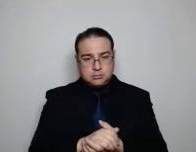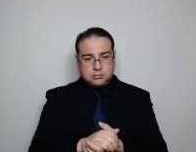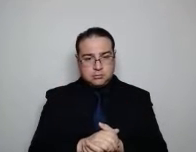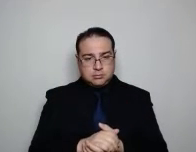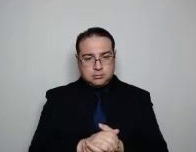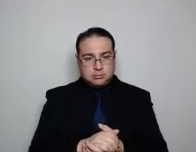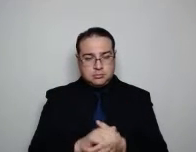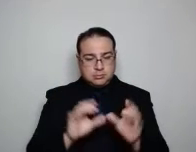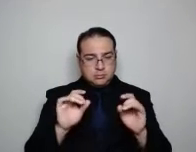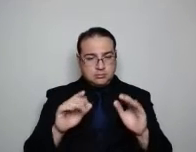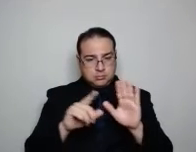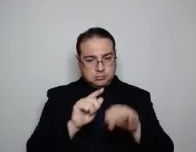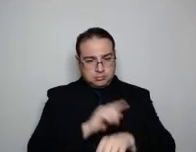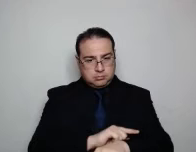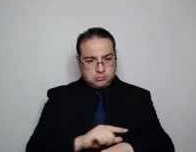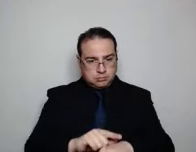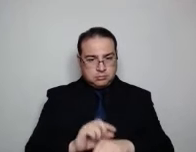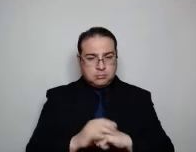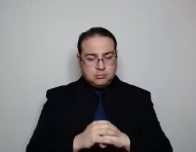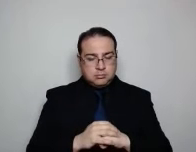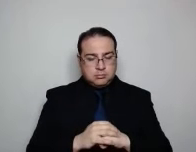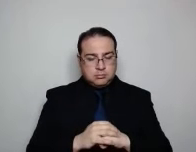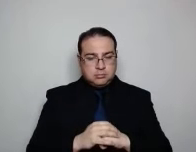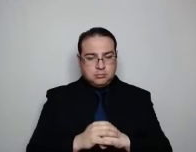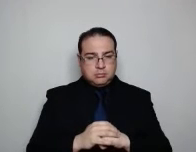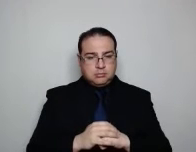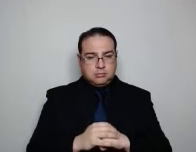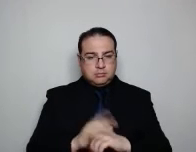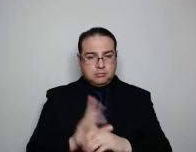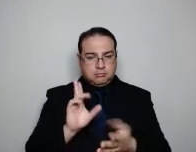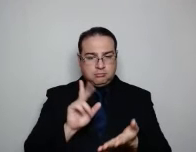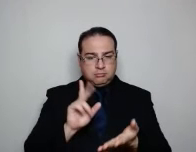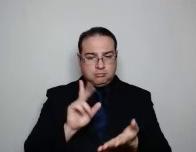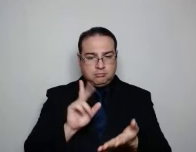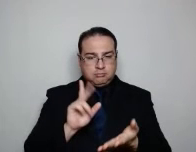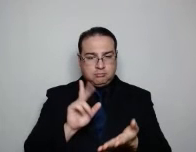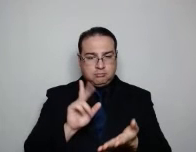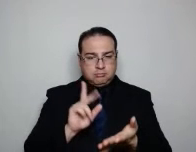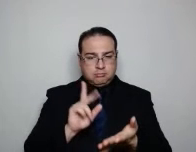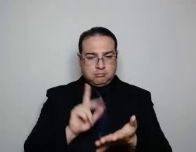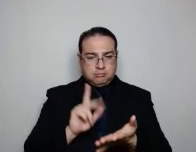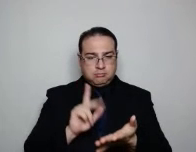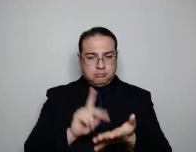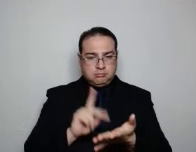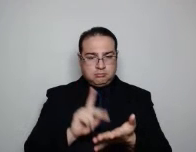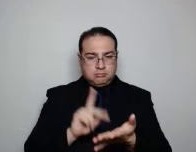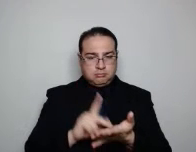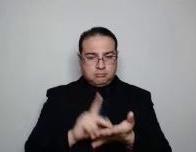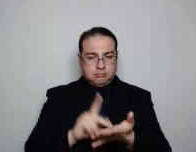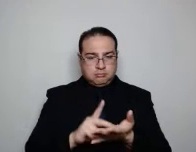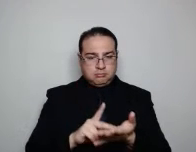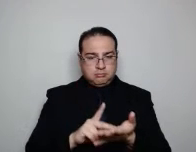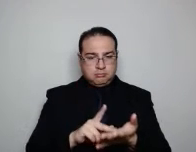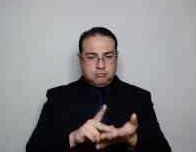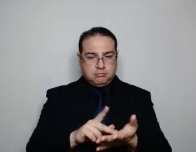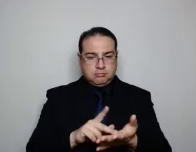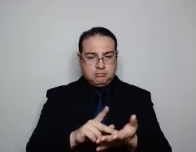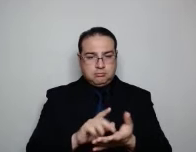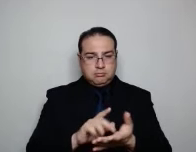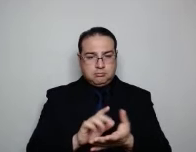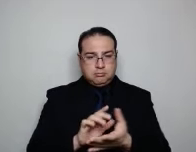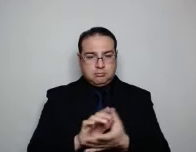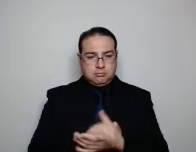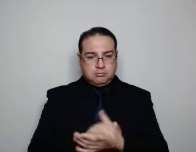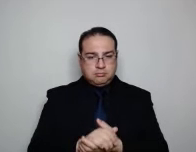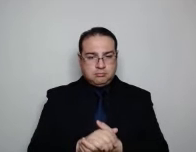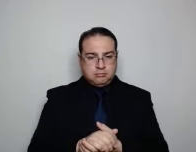educação que realmente é muito importante. Mas vamos falar sobre esse processo. Excelências,